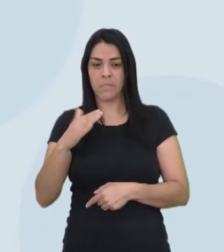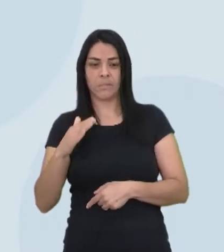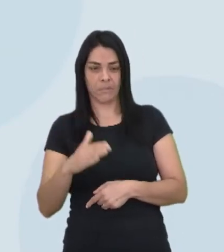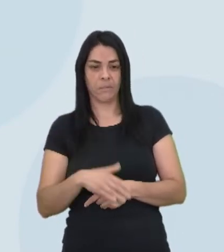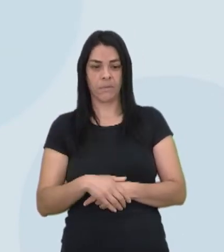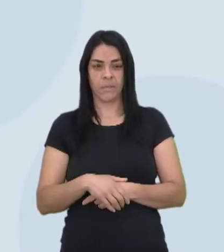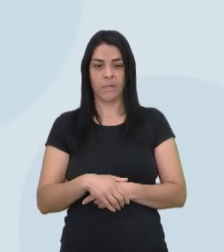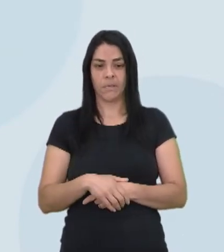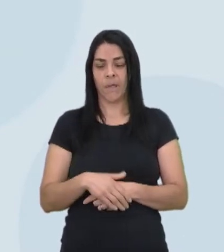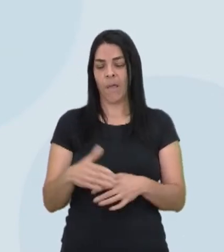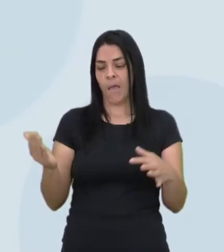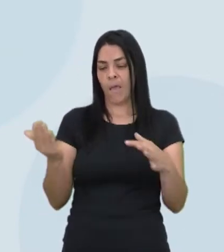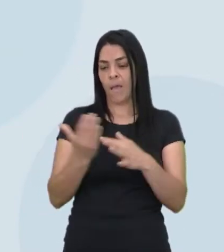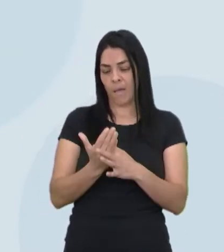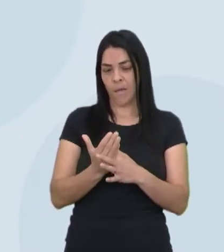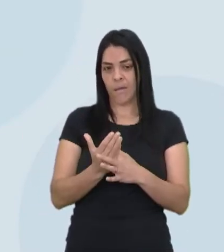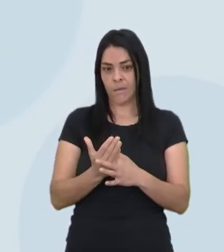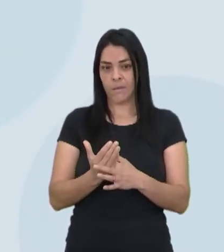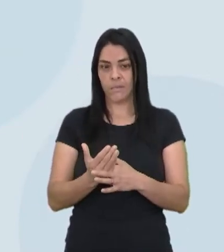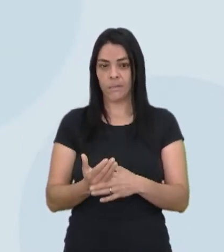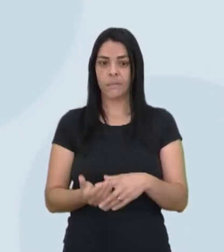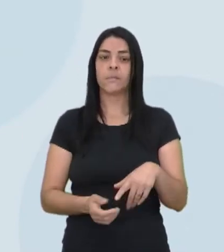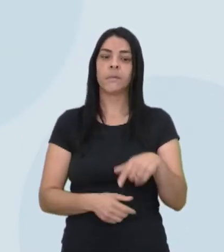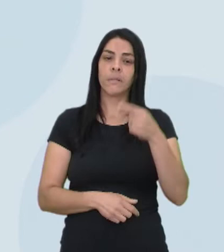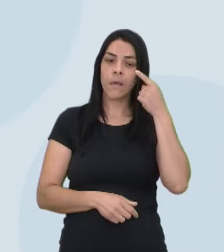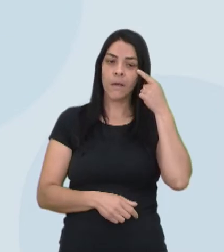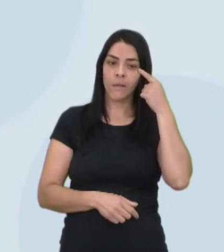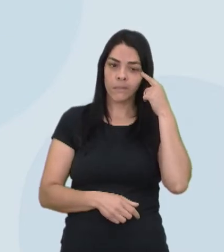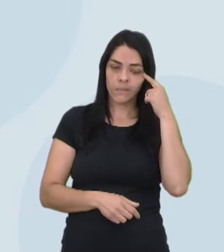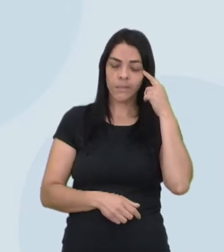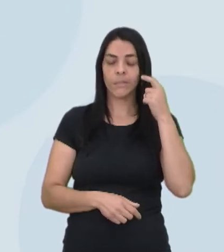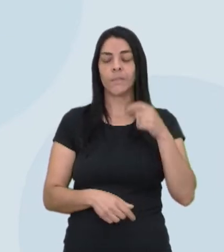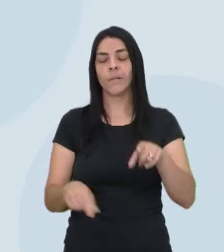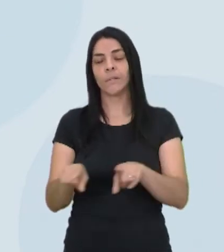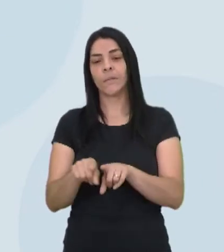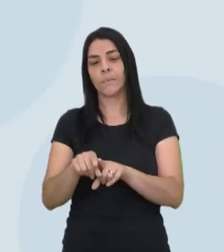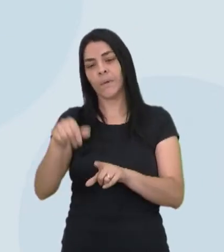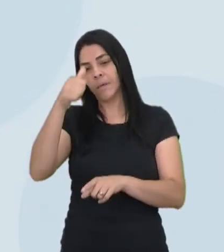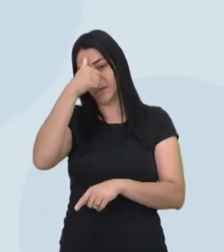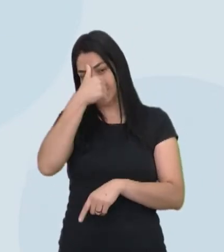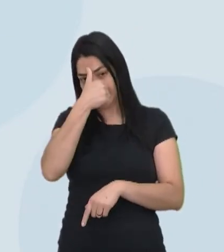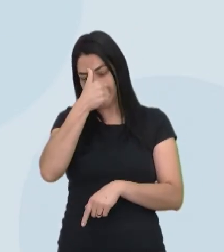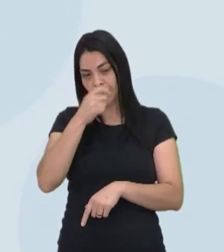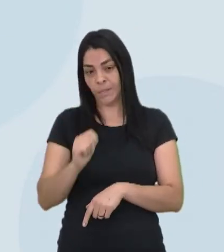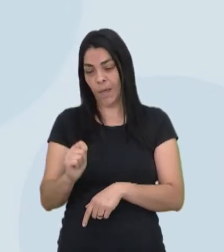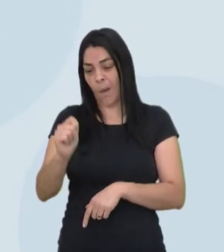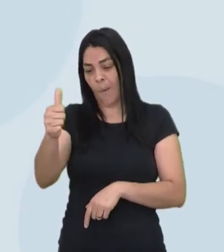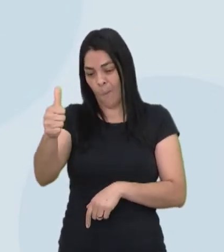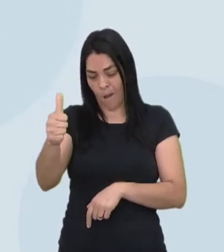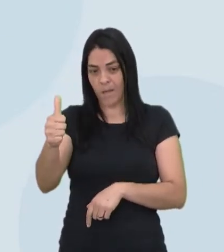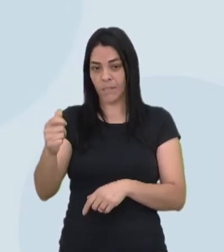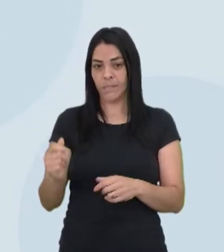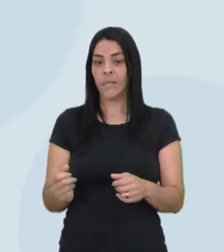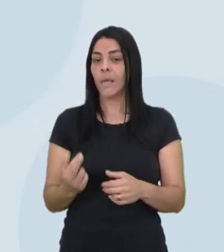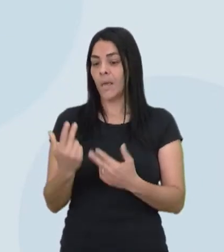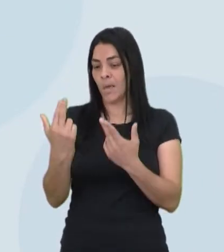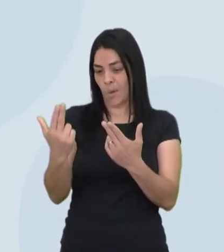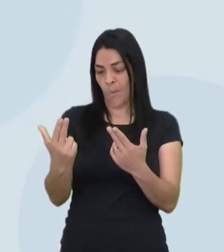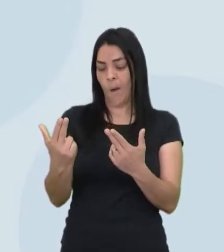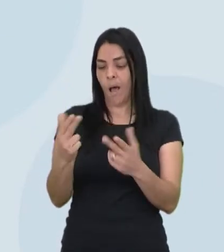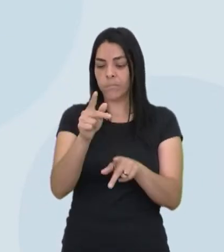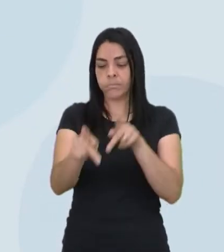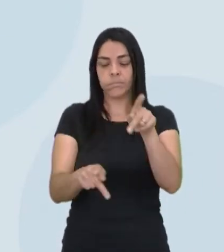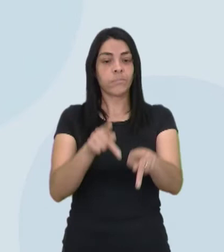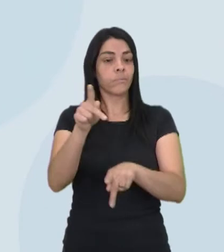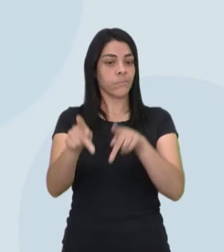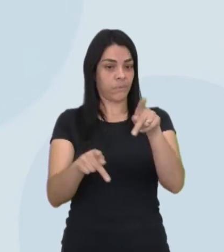a Índia, ou seja, ambas estão muito próximas, né, na quantidade de habitantes. E aí, dessas duas que são as primeiras colocadas,